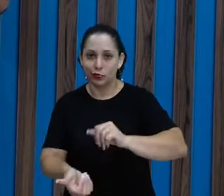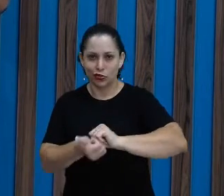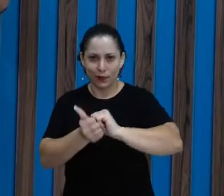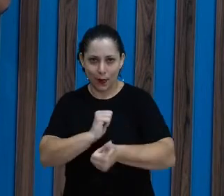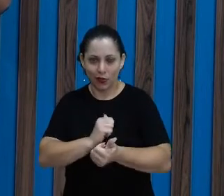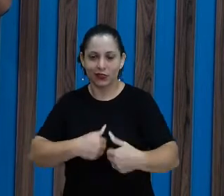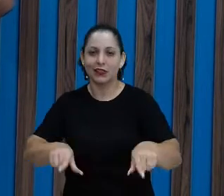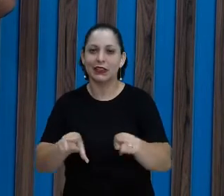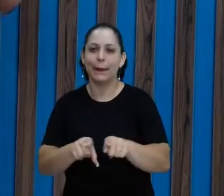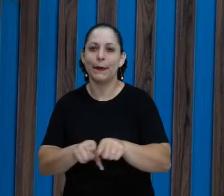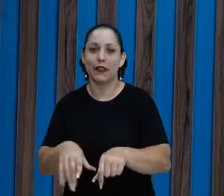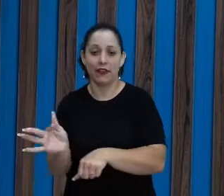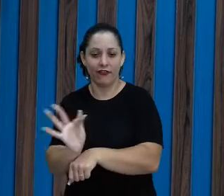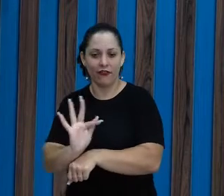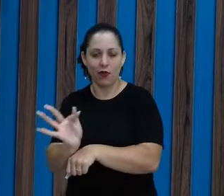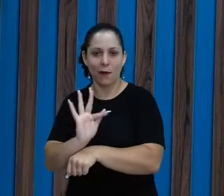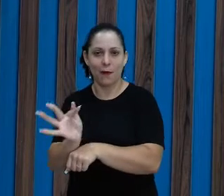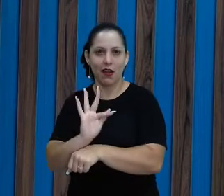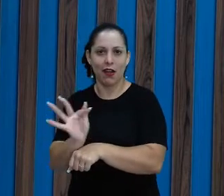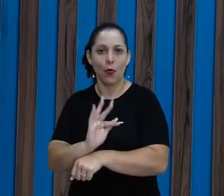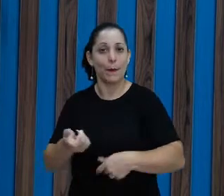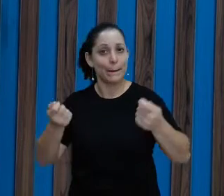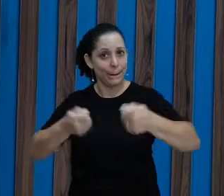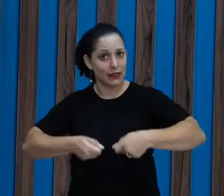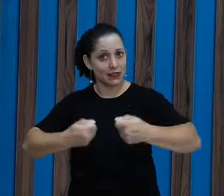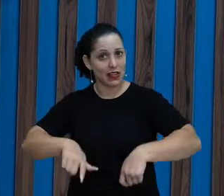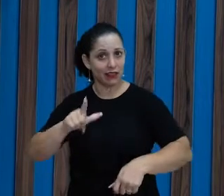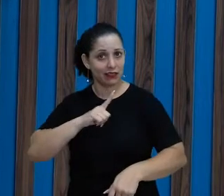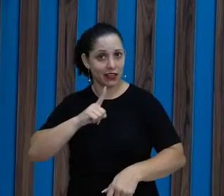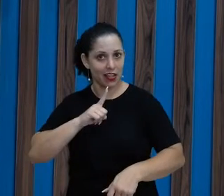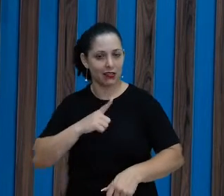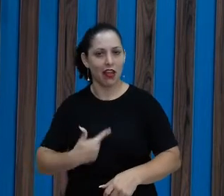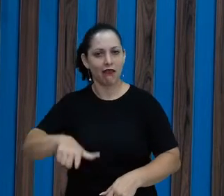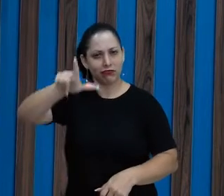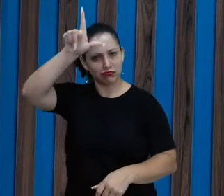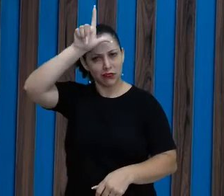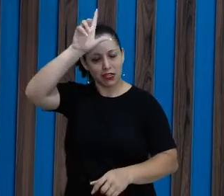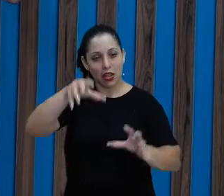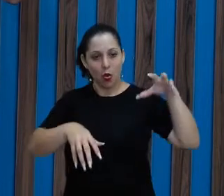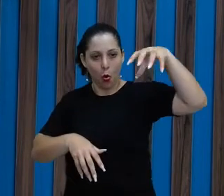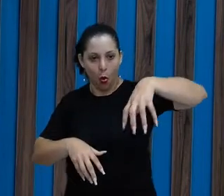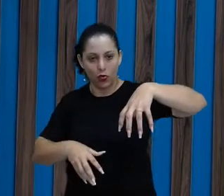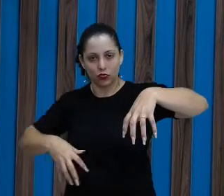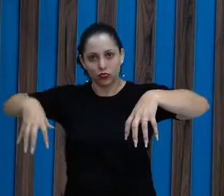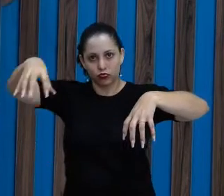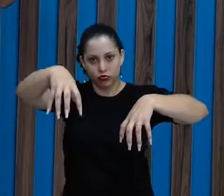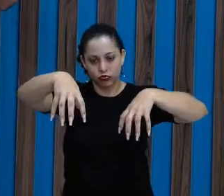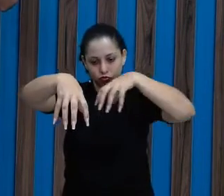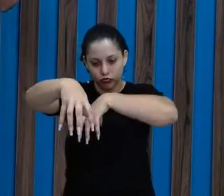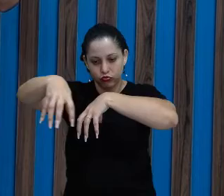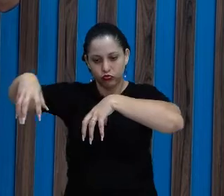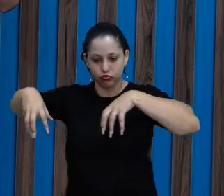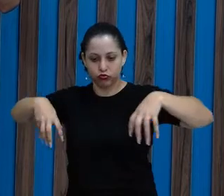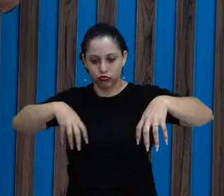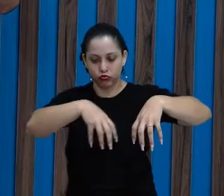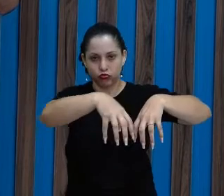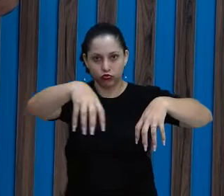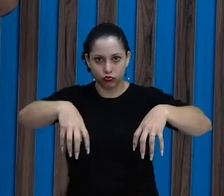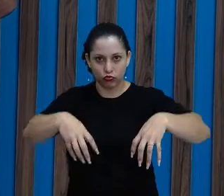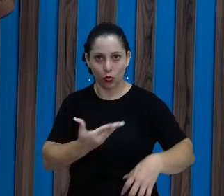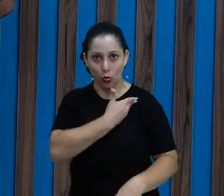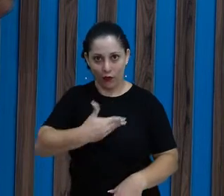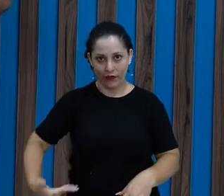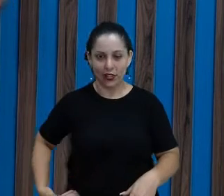se torne formal, a gente tem que ter esses órgãos ali que estão regulamentando e assegurando que o